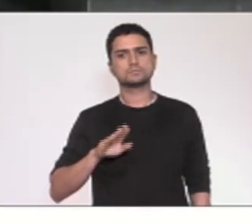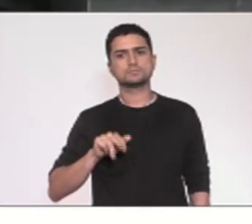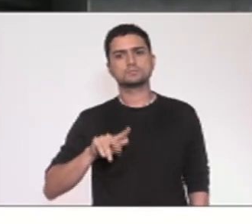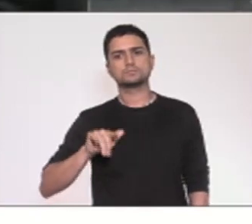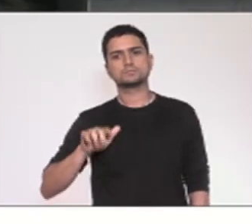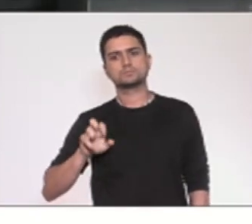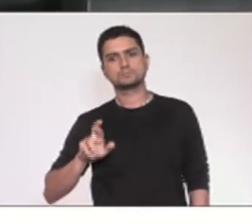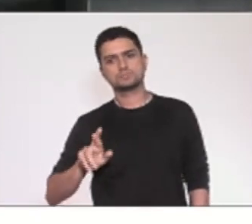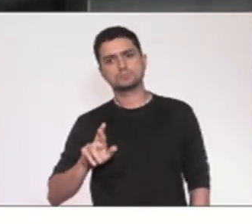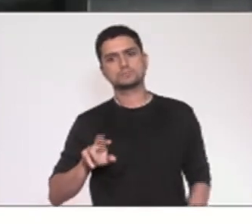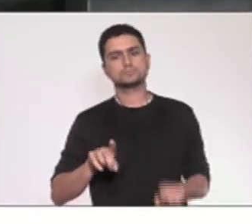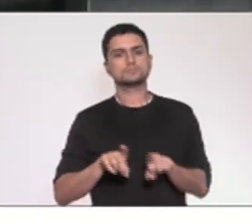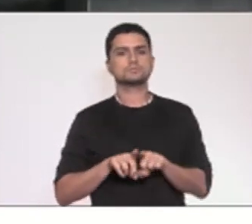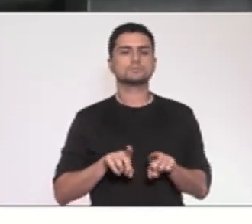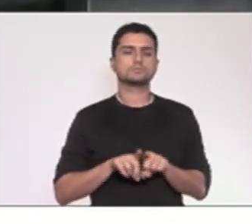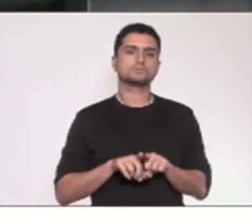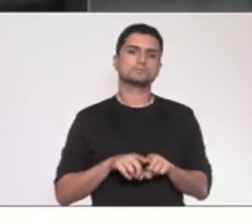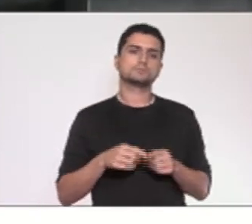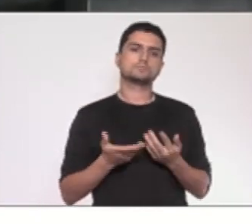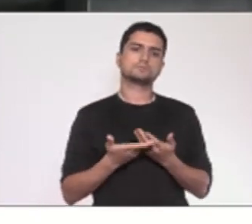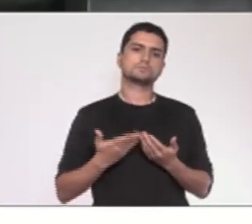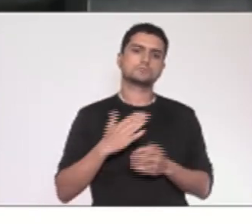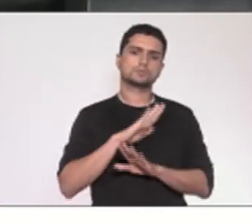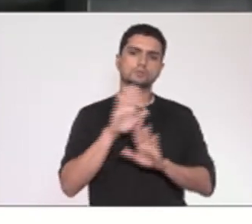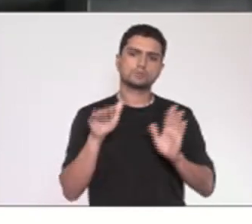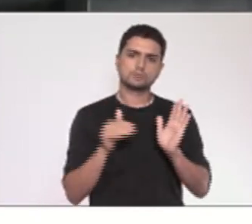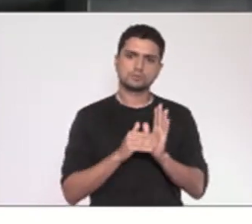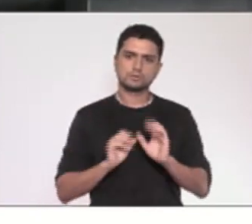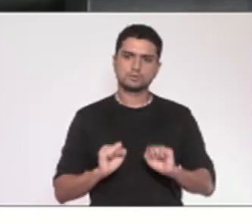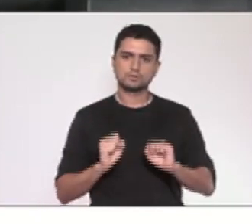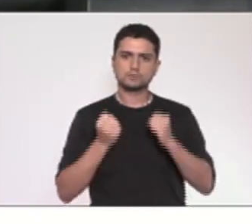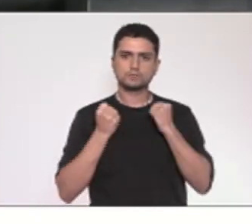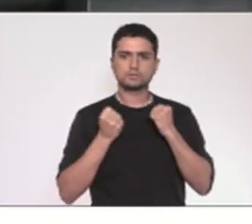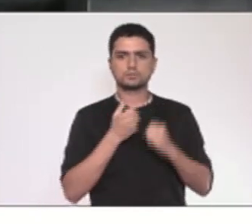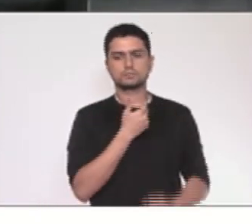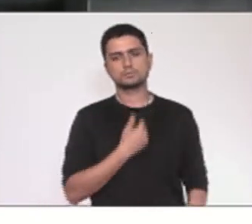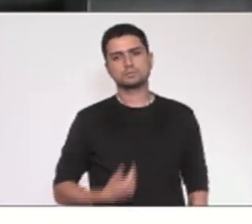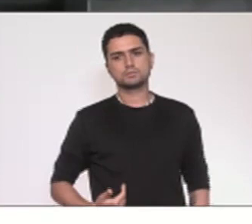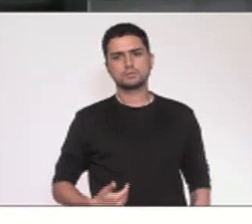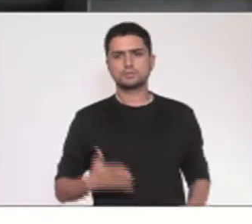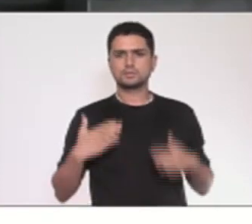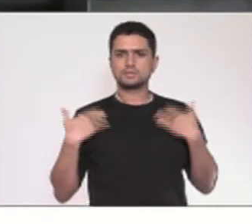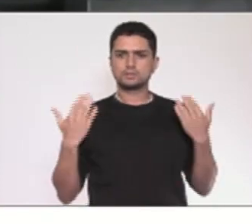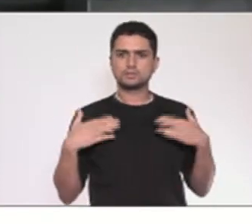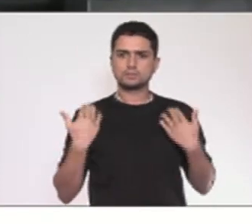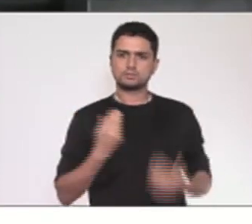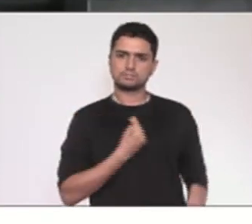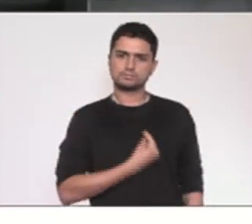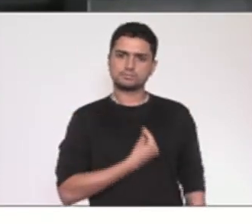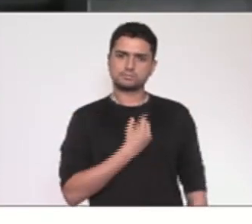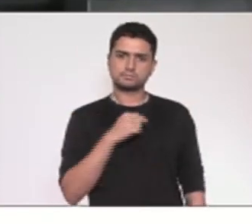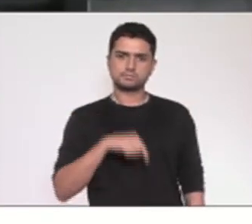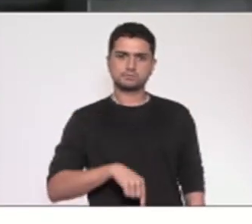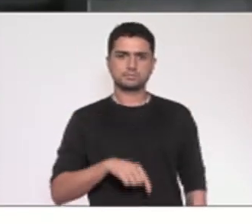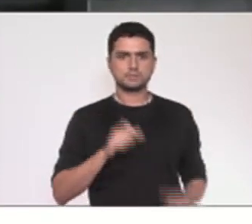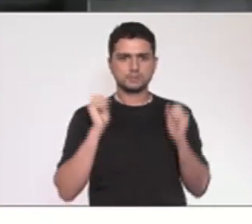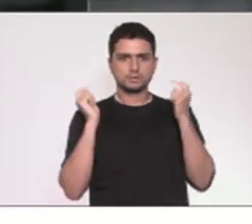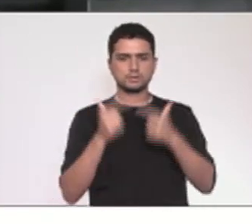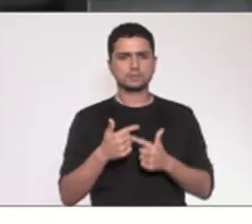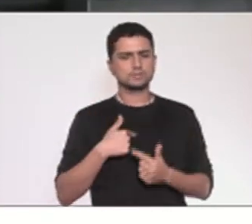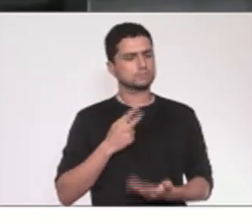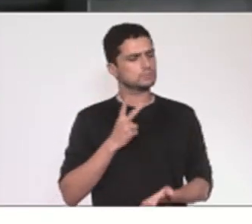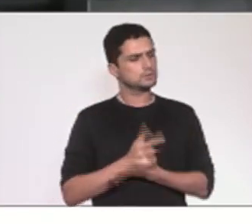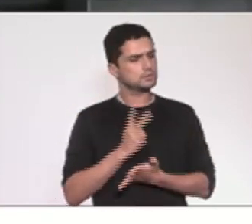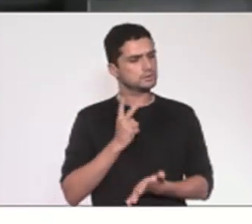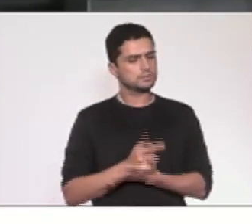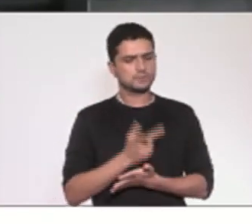Ministério Público, da Defensoria Pública. É uma alegria estar aqui hoje, nessa casa, que eu nunca canso de dizer, deputado, que é a